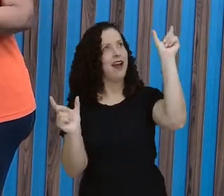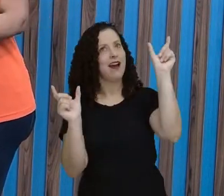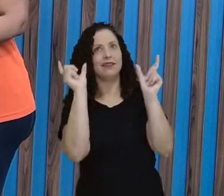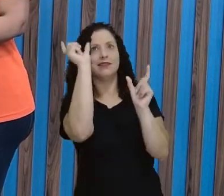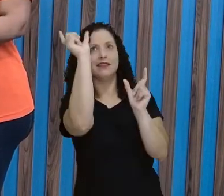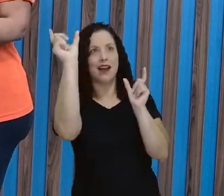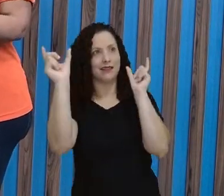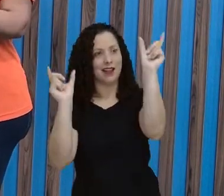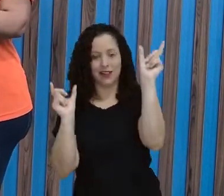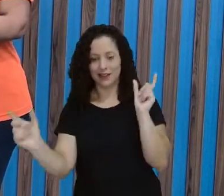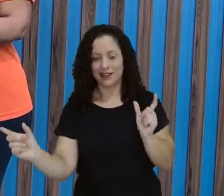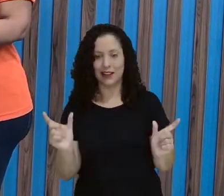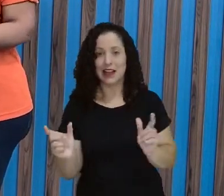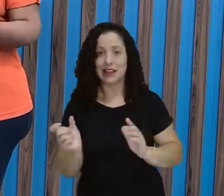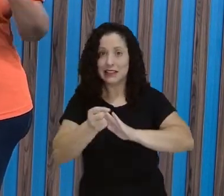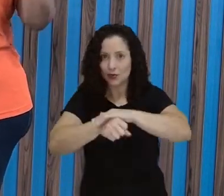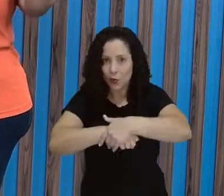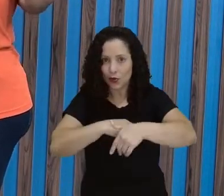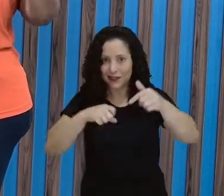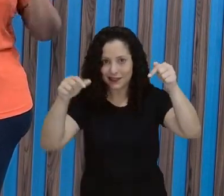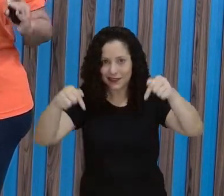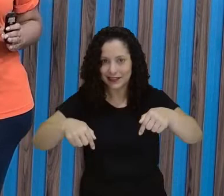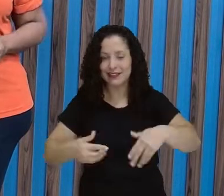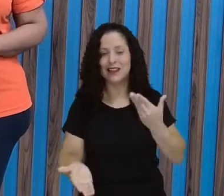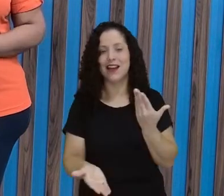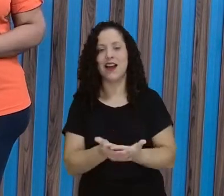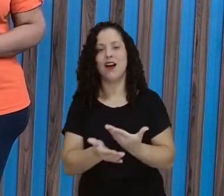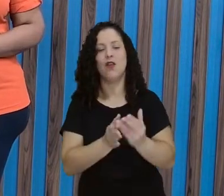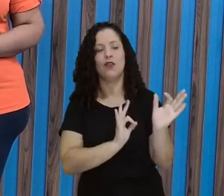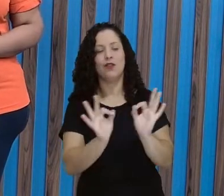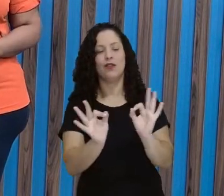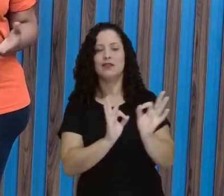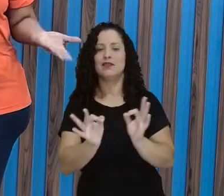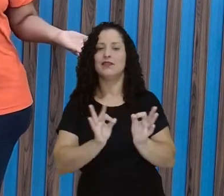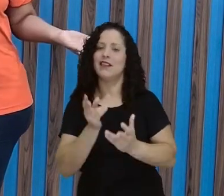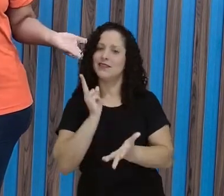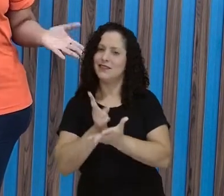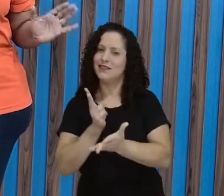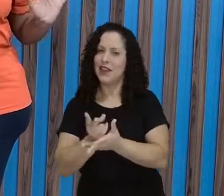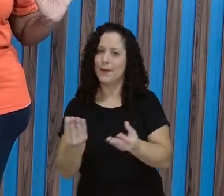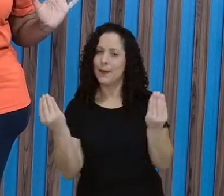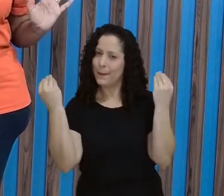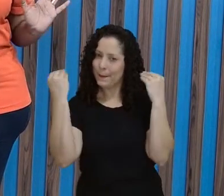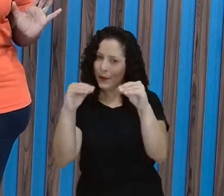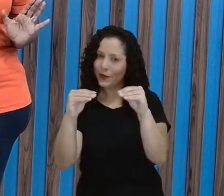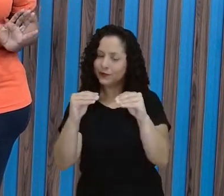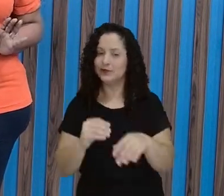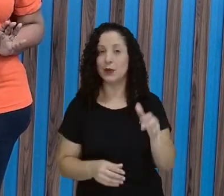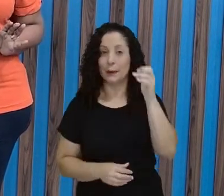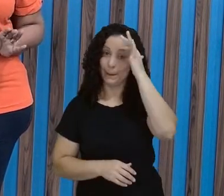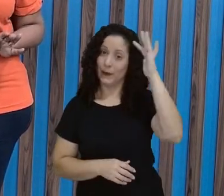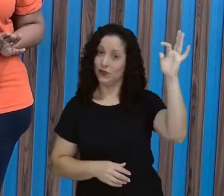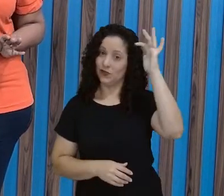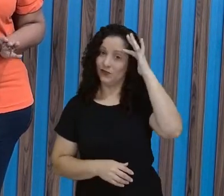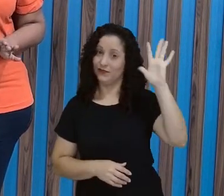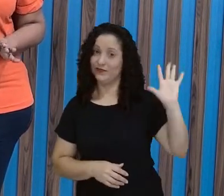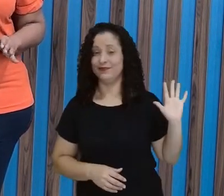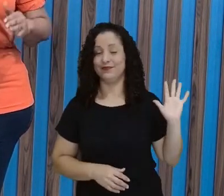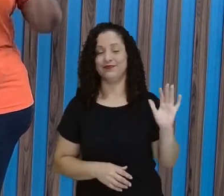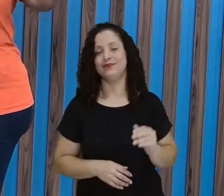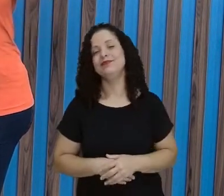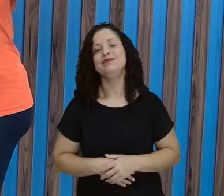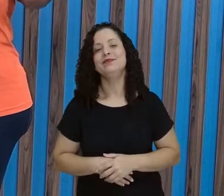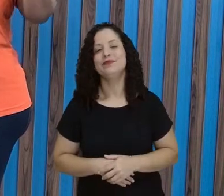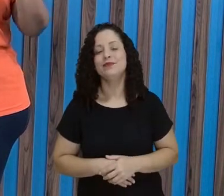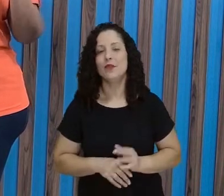todas as noites, na aula, quando vai fazer a organização do caderno. Não é assim? Eu imagino que seja assim na sua escola, não é?